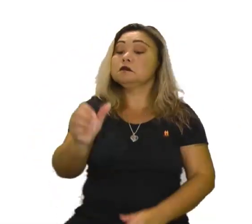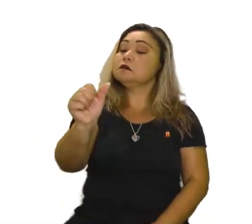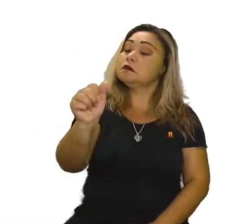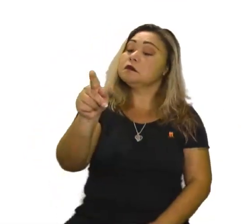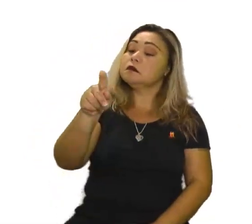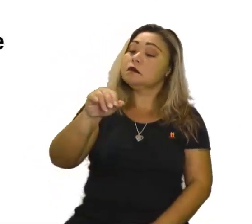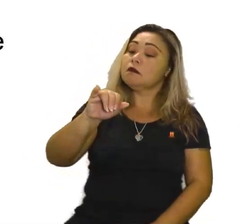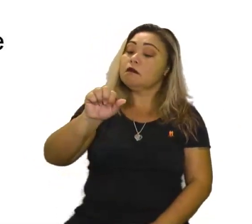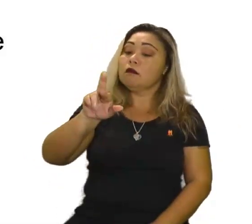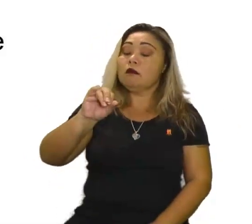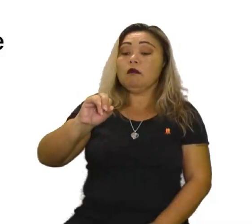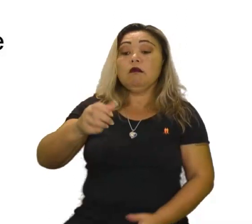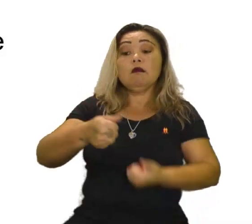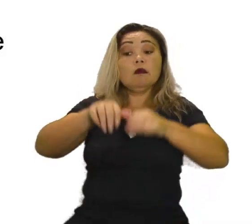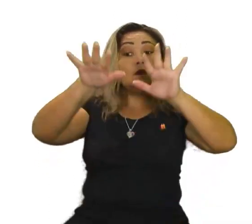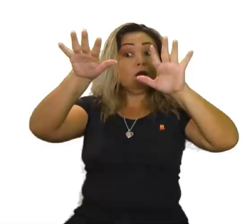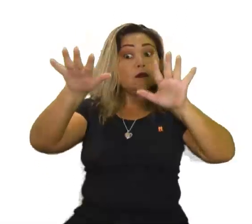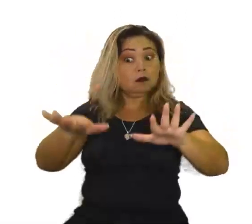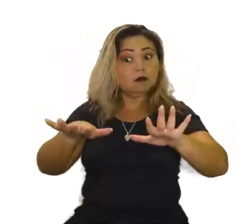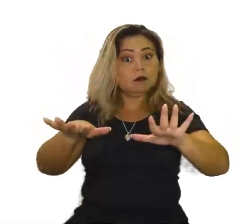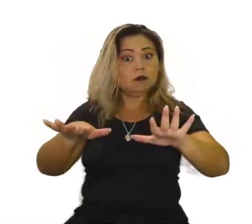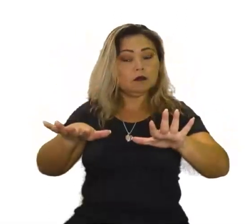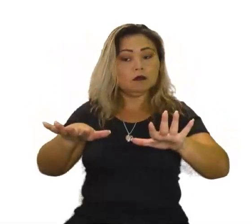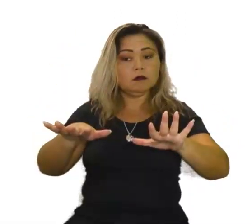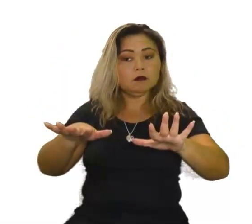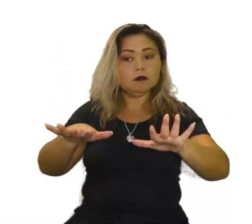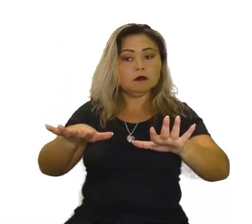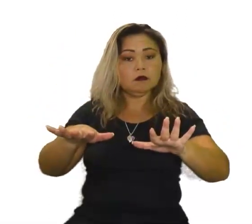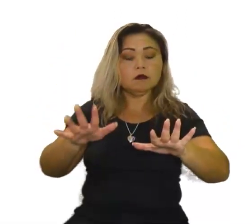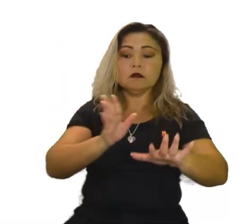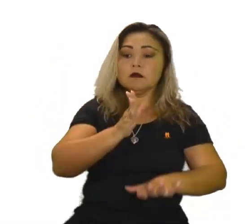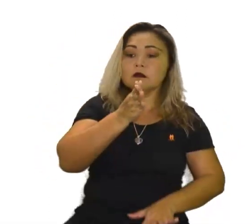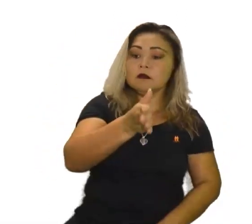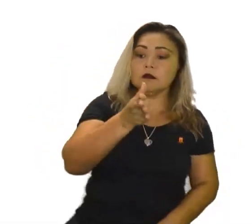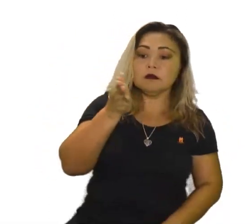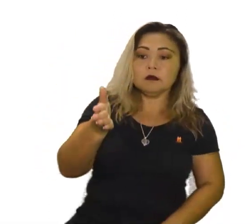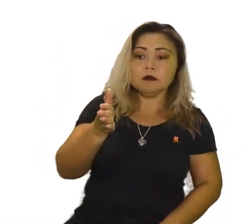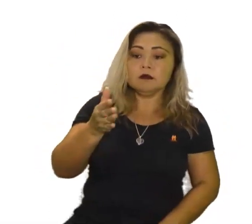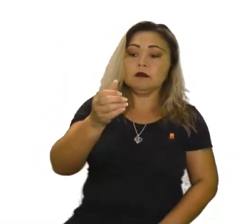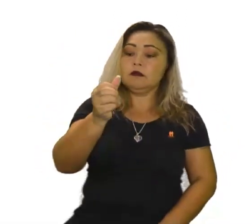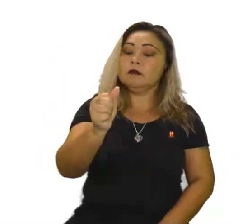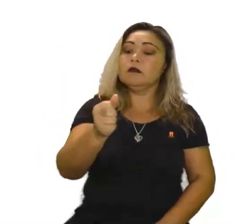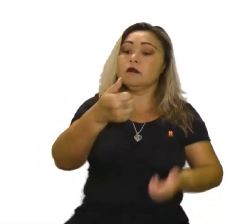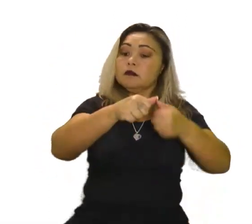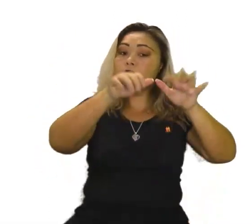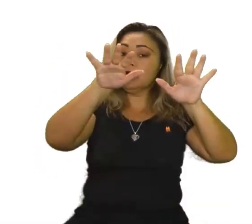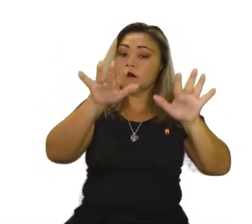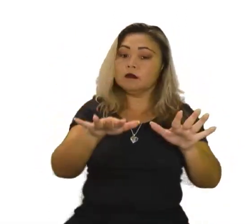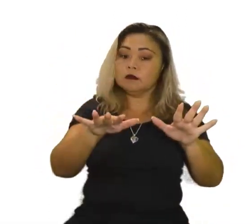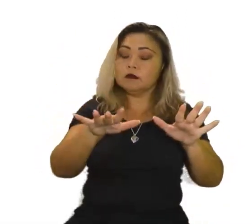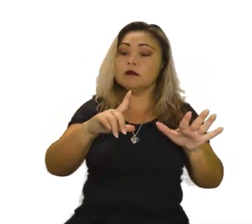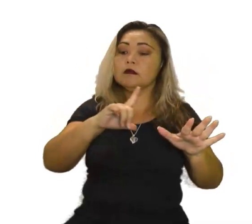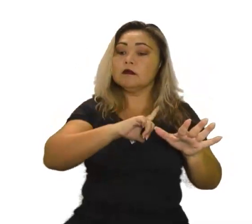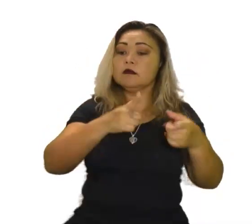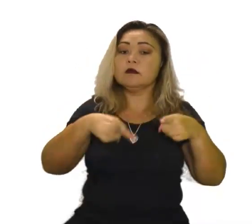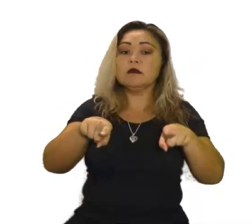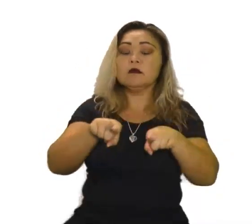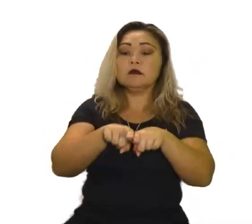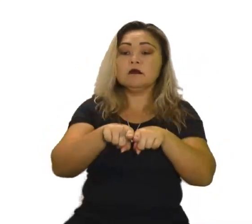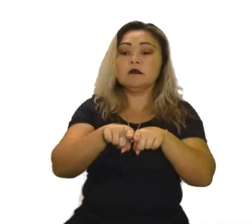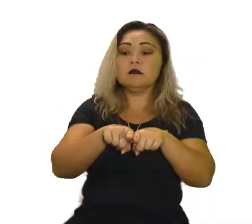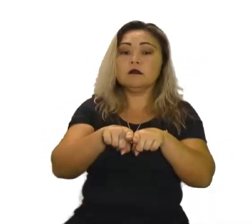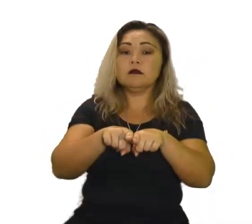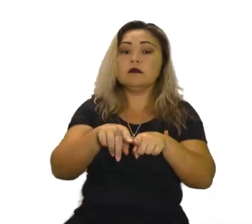Apiário fixo. Aqui nós temos duas divisões. Nós temos o apiário fixo e também